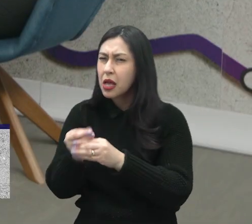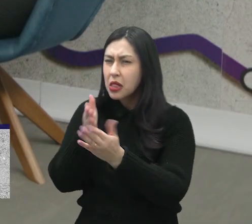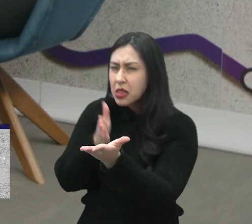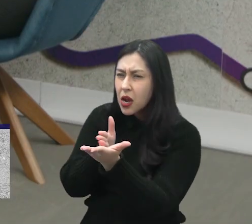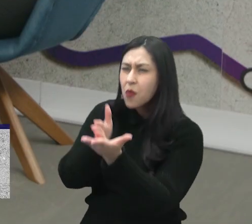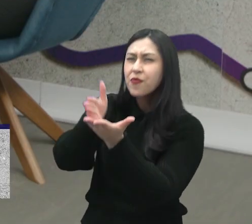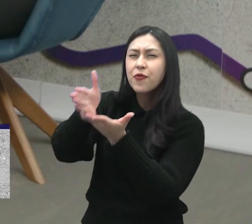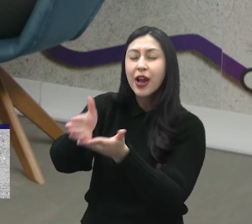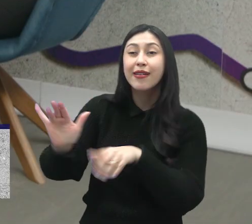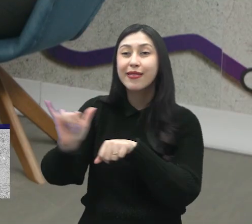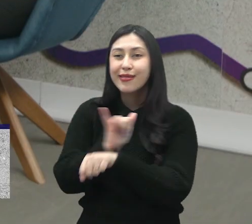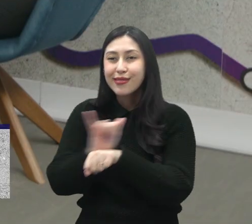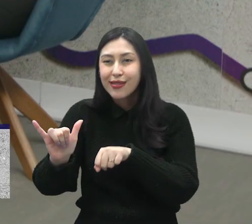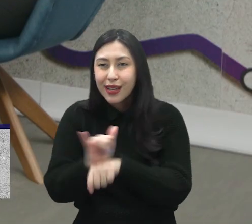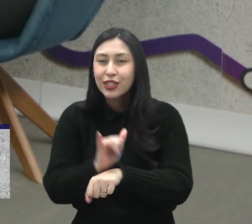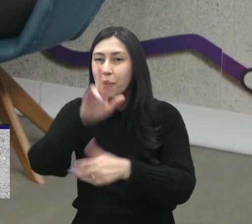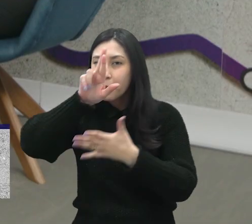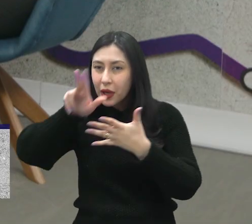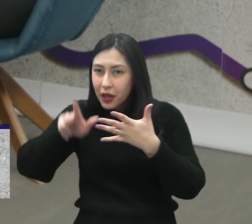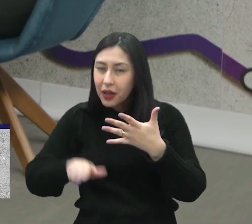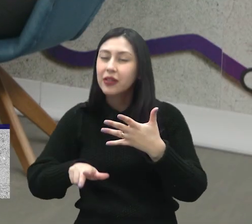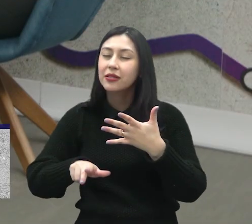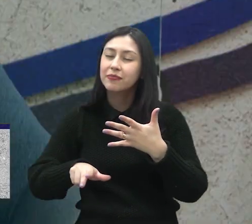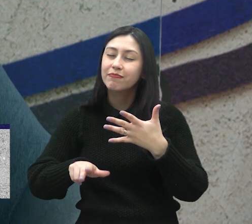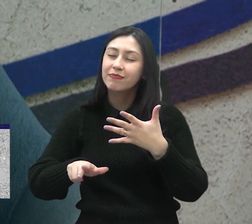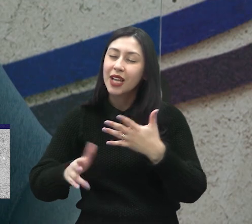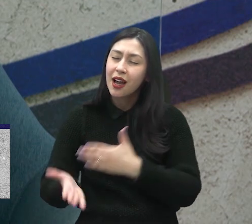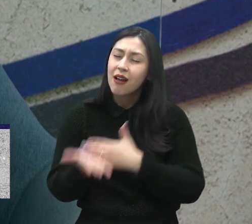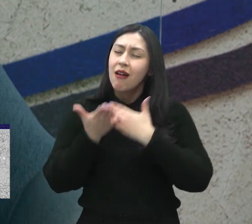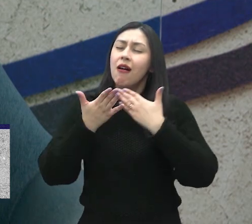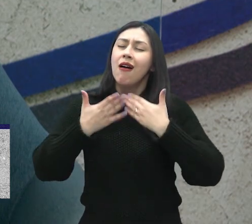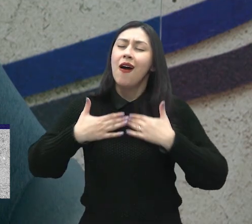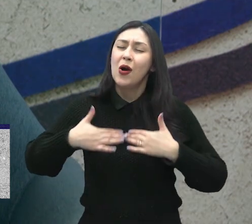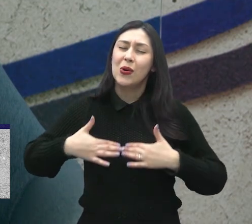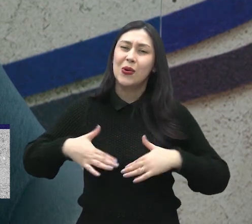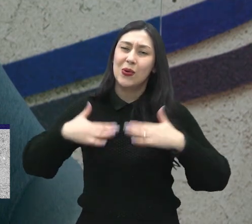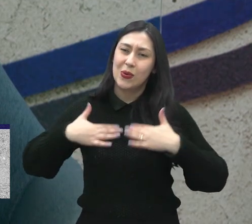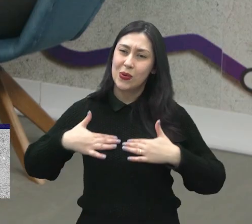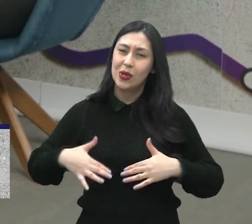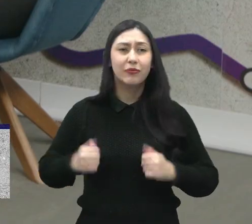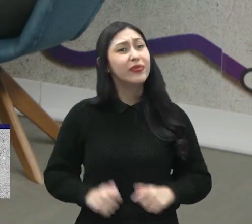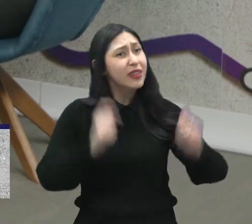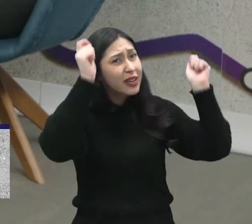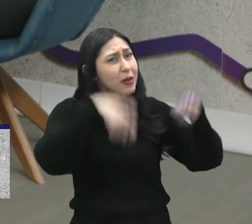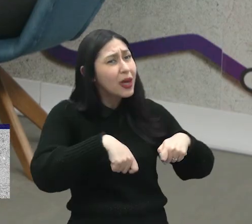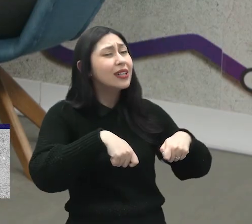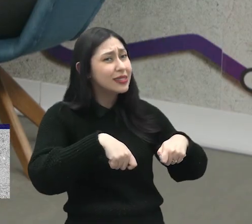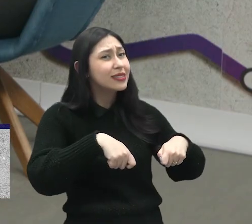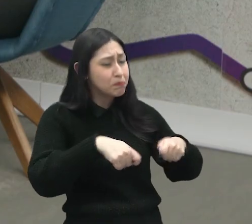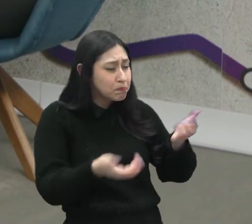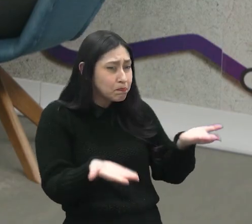existem caminhos para que eu possa exercer isso, traz uma tranquilidade. E é possível, né, colocar aqui